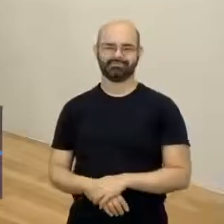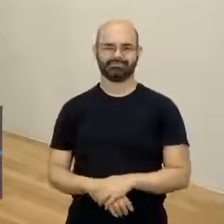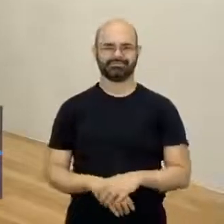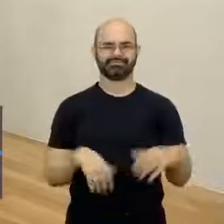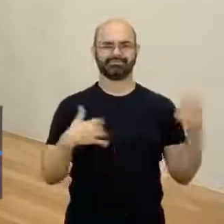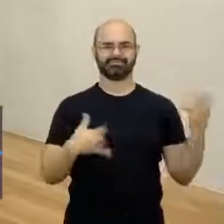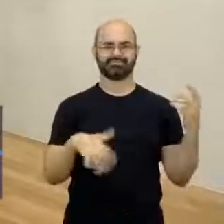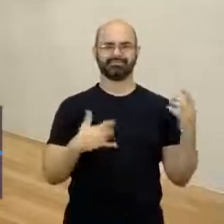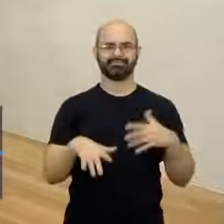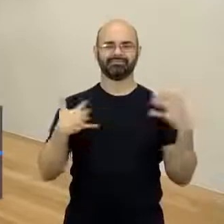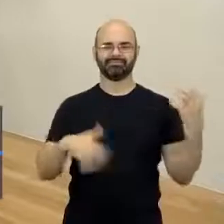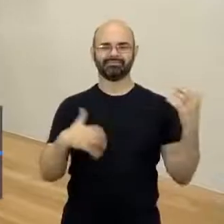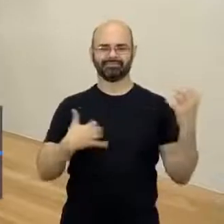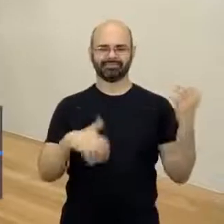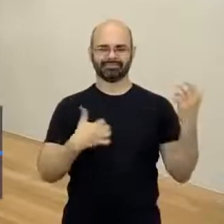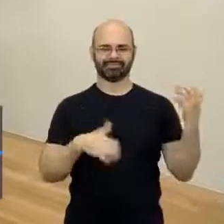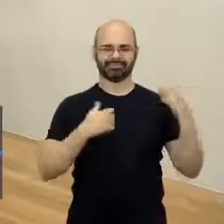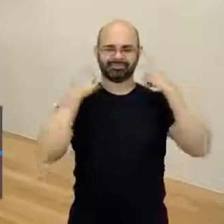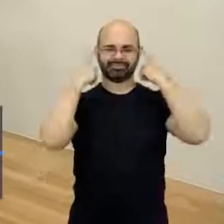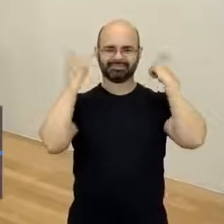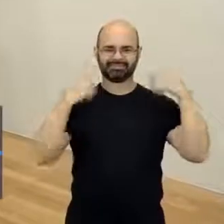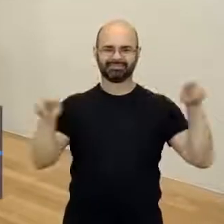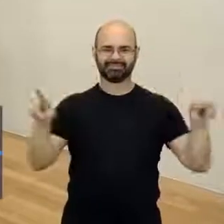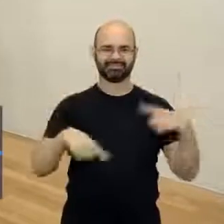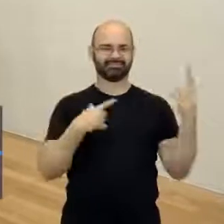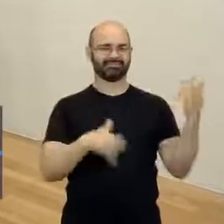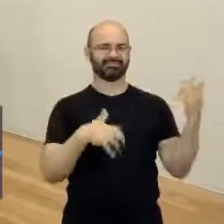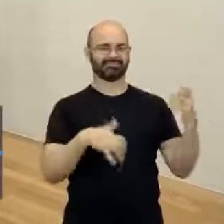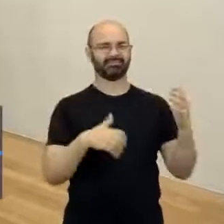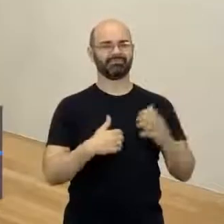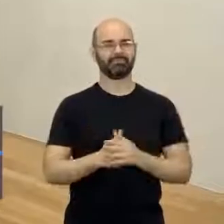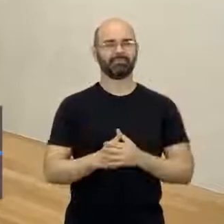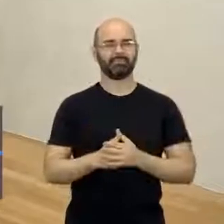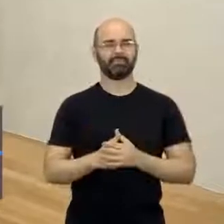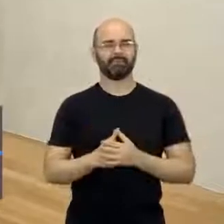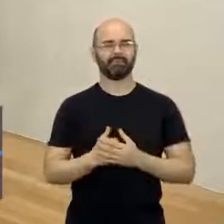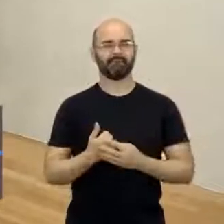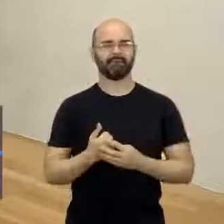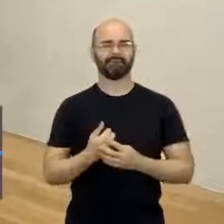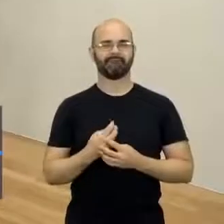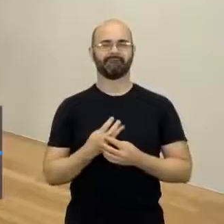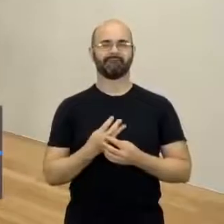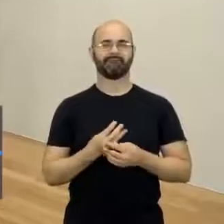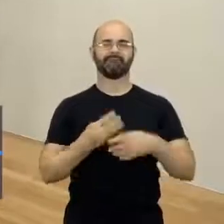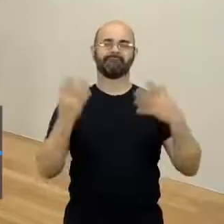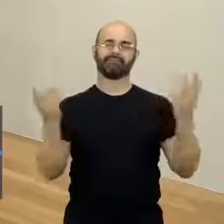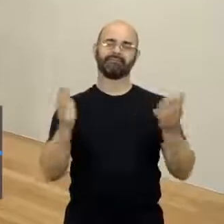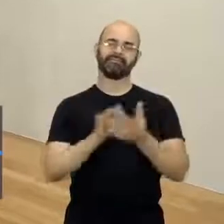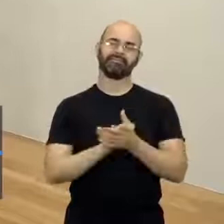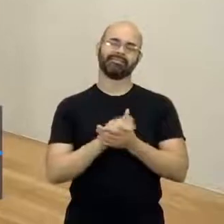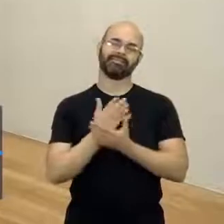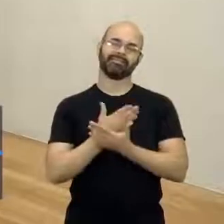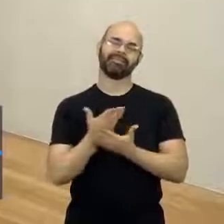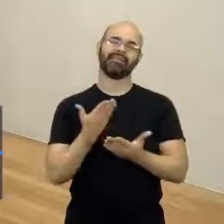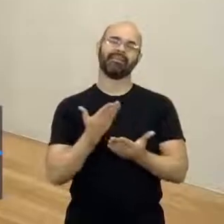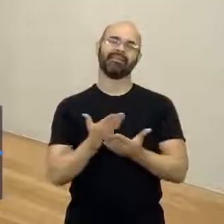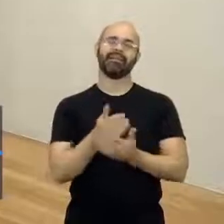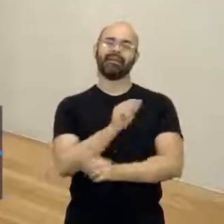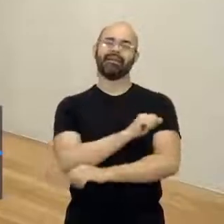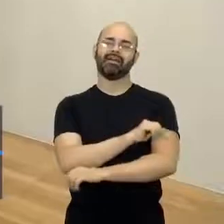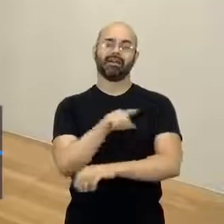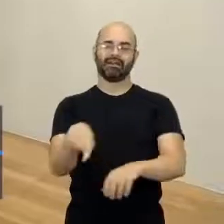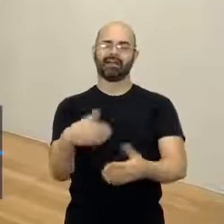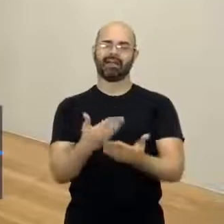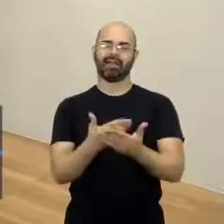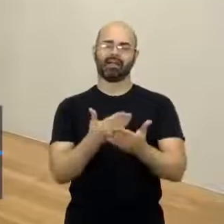brum, brum, vamos tocar um violão, brum, brum, brum, brum. Pessoal, foi uma imensa honra, um imenso prazer compartilhar